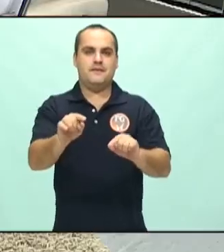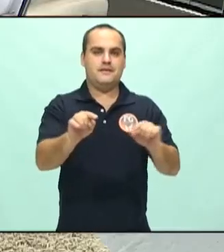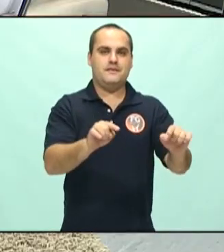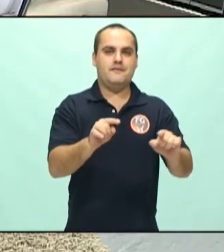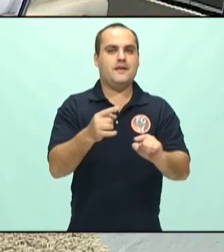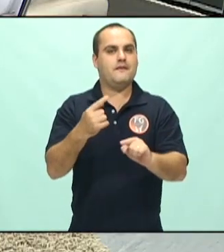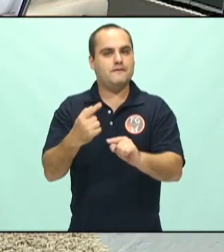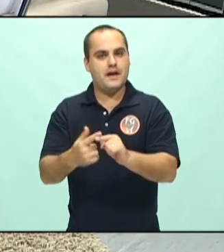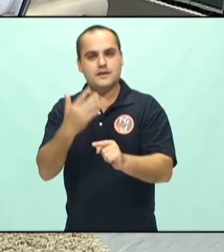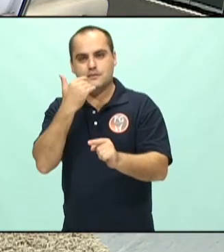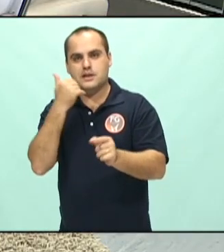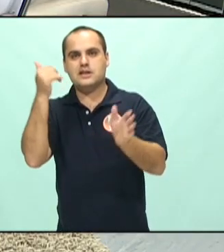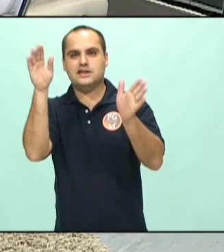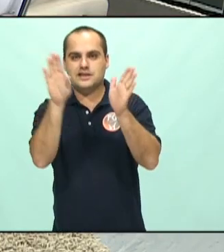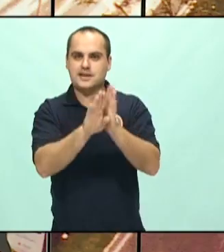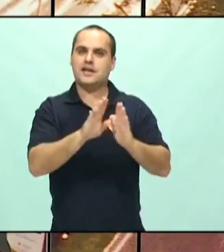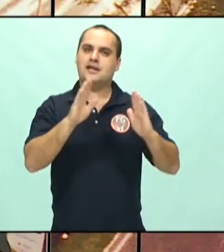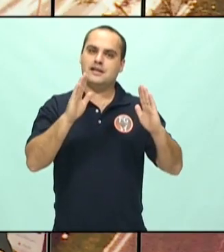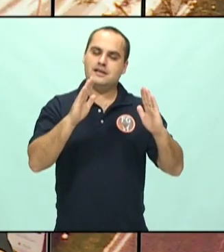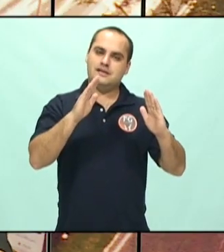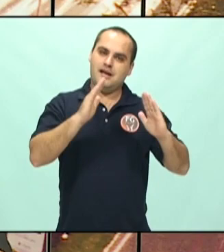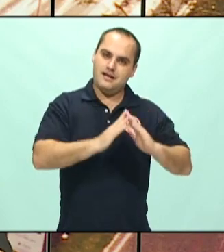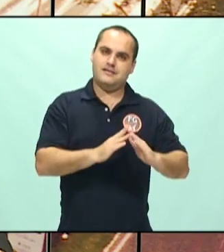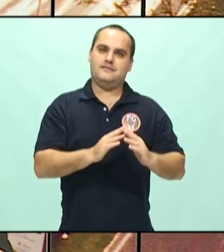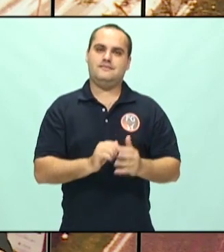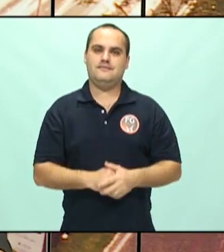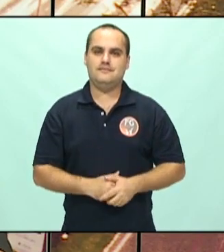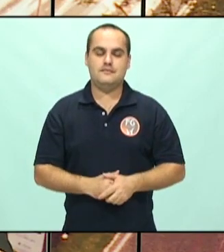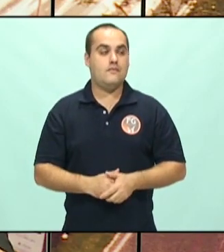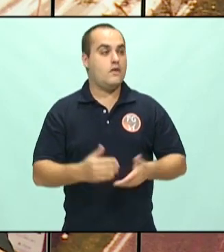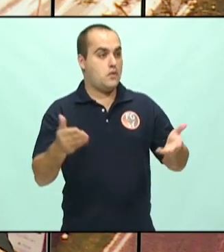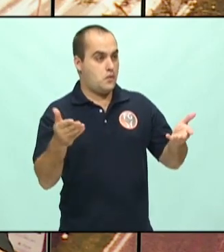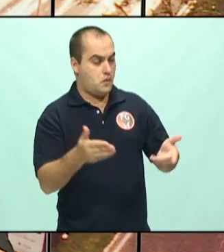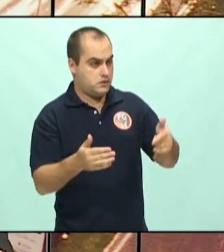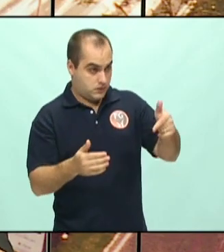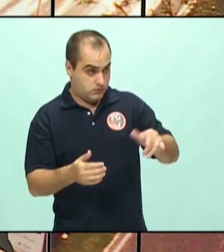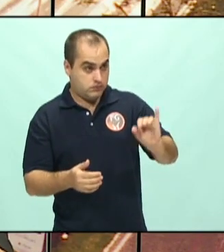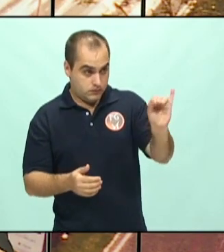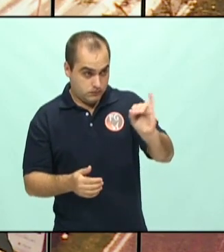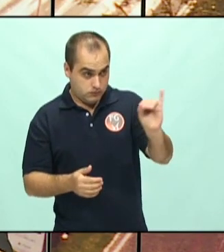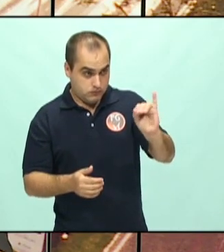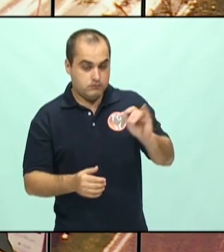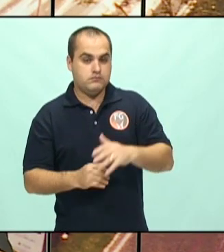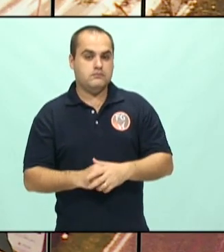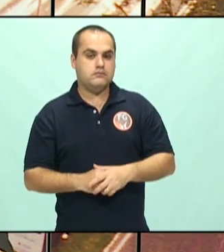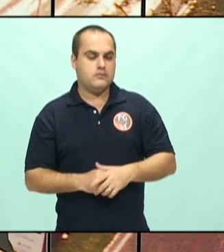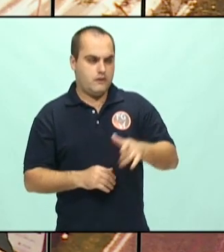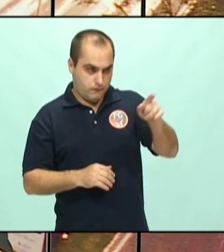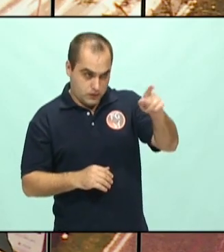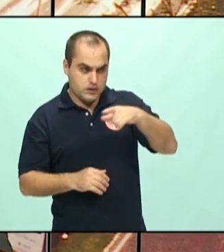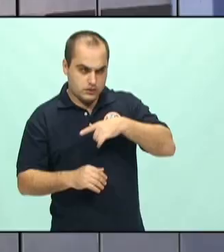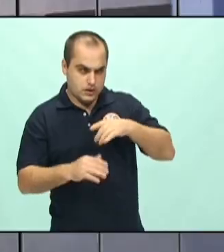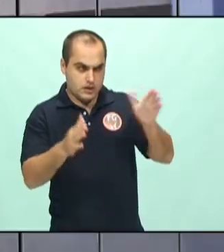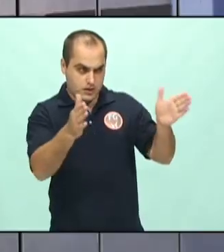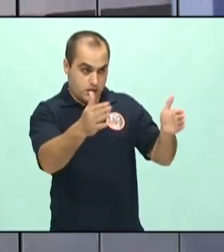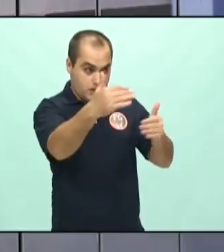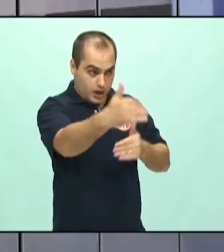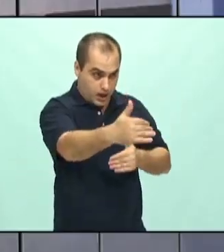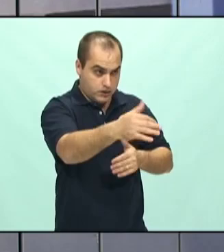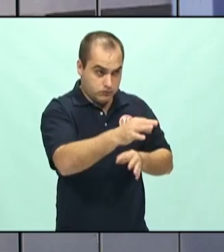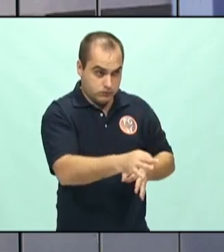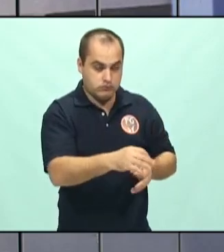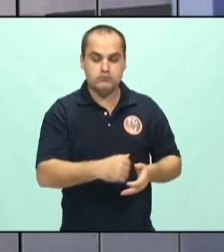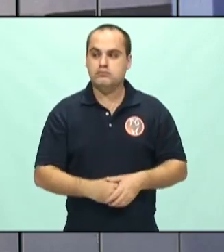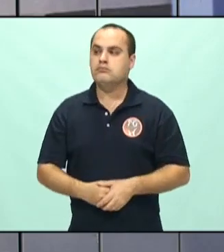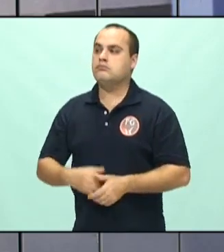nós hoje aqui em itajaí além do senhor só tem o senhor tem caixas e e eu eu já